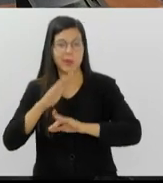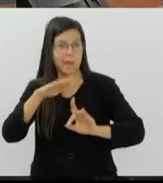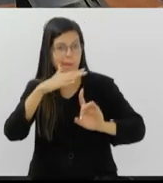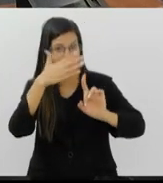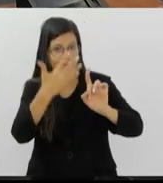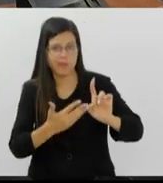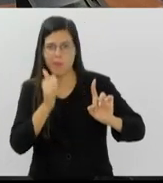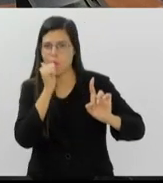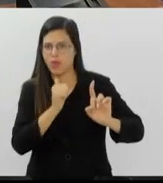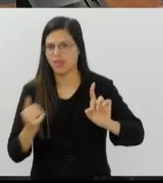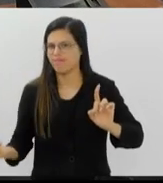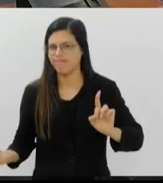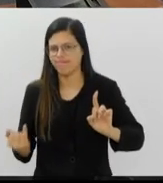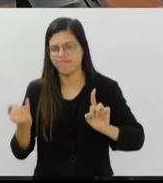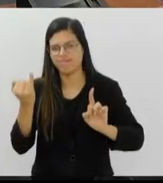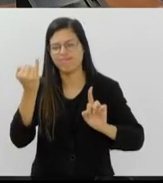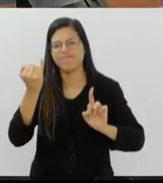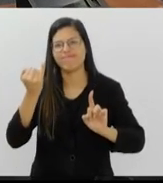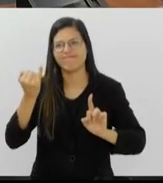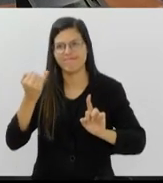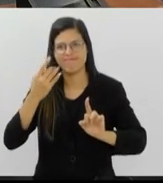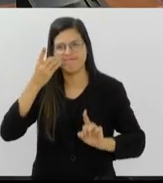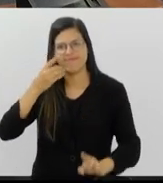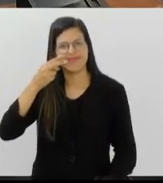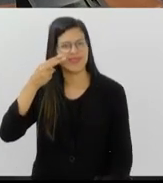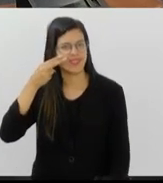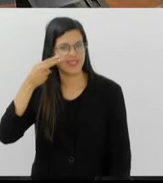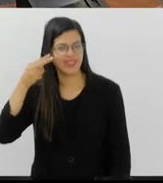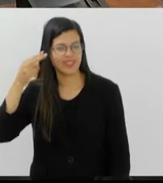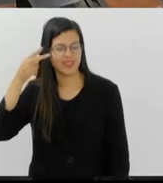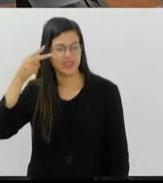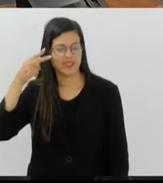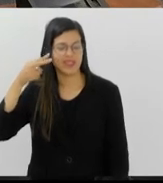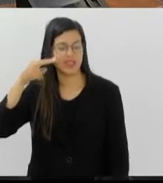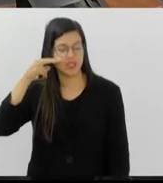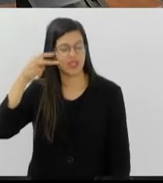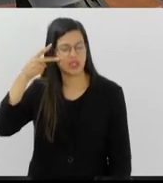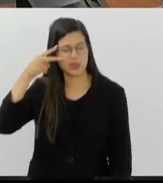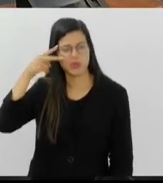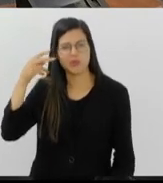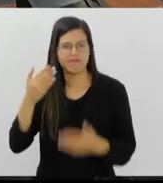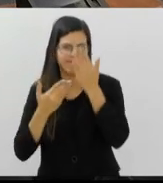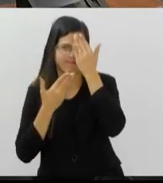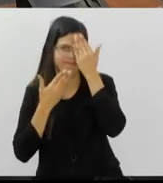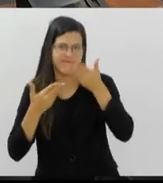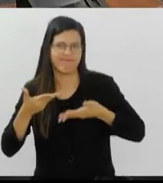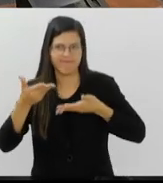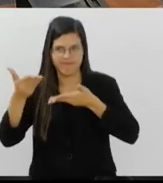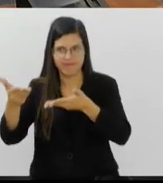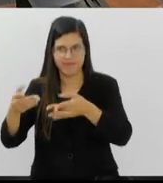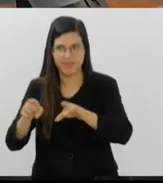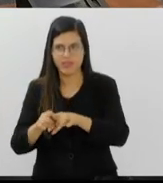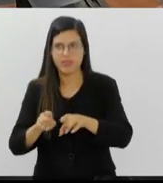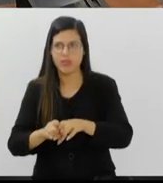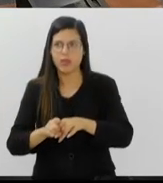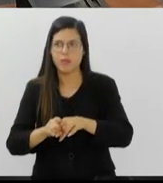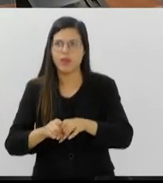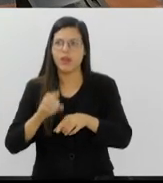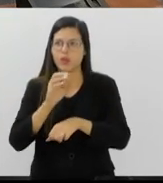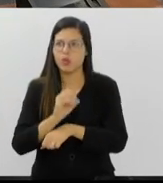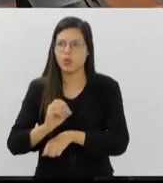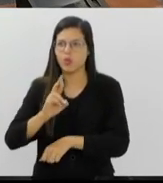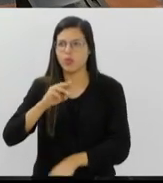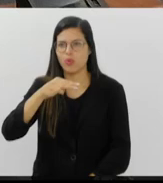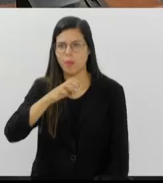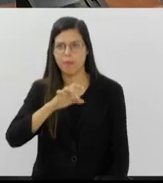tão importantes. Deputada Tia Ju, muito obrigada pelo convite. Gostaria de saudar também a mesa na pessoa do Nélio, doutor Nélio,